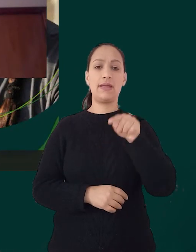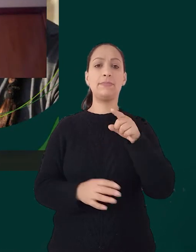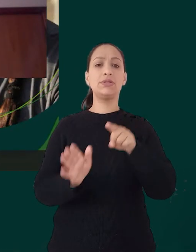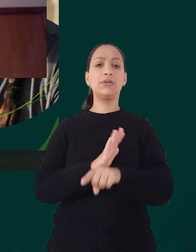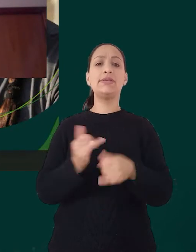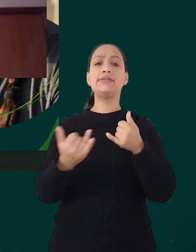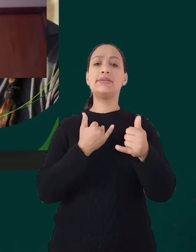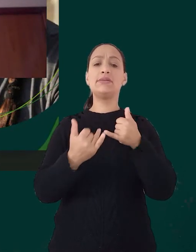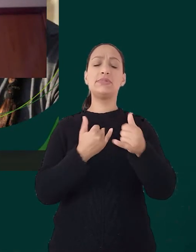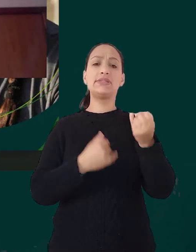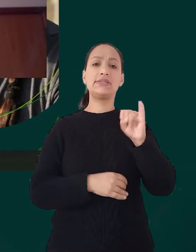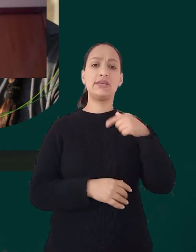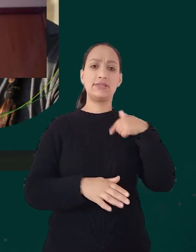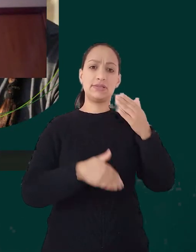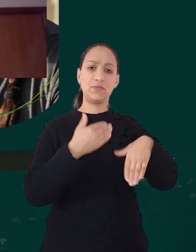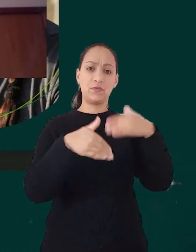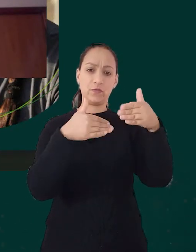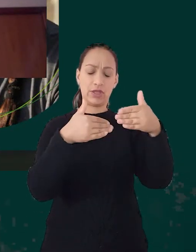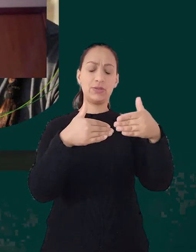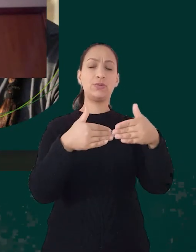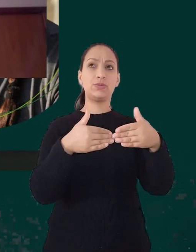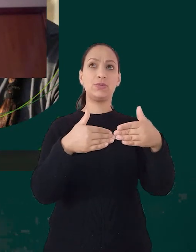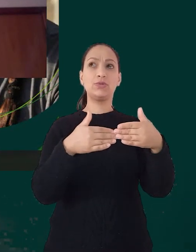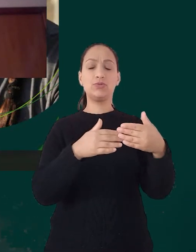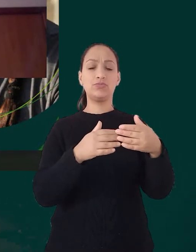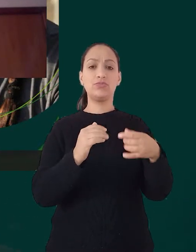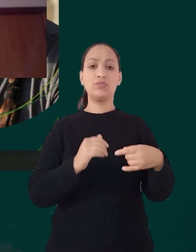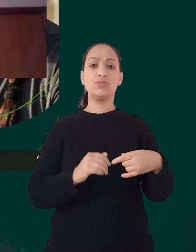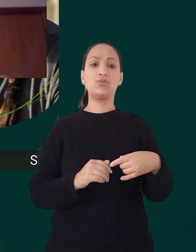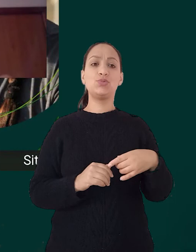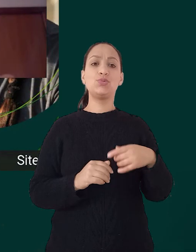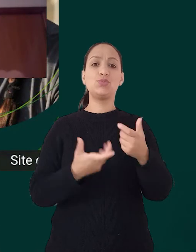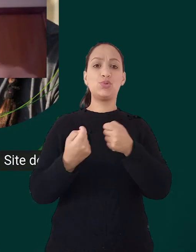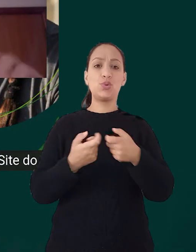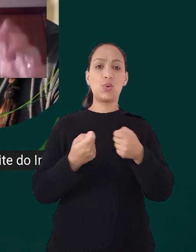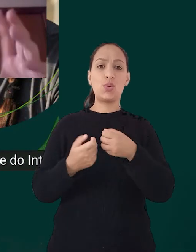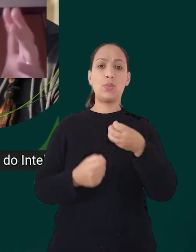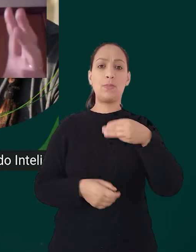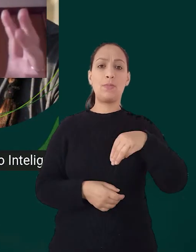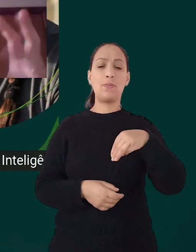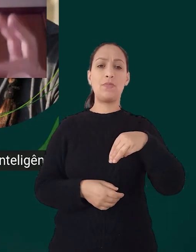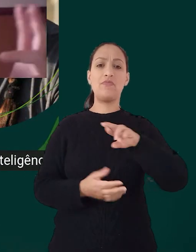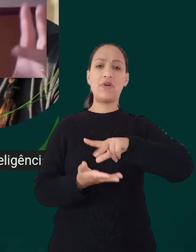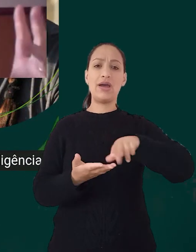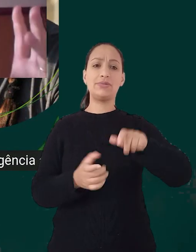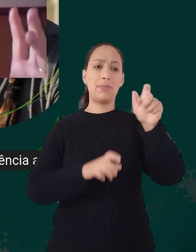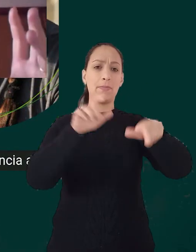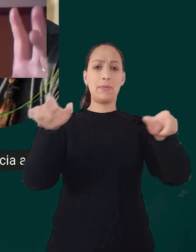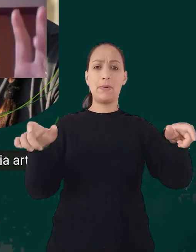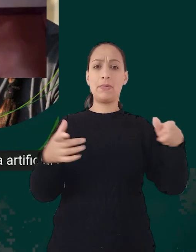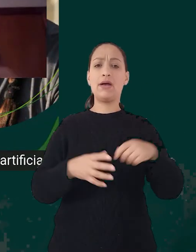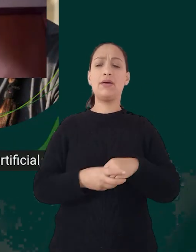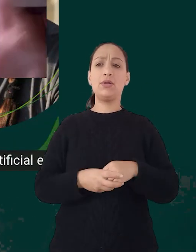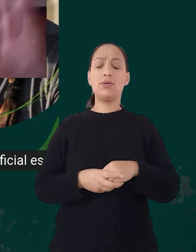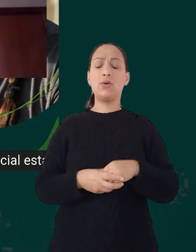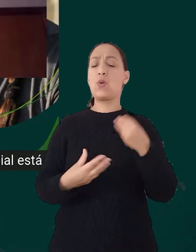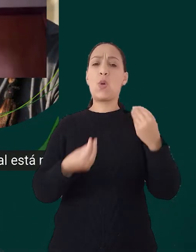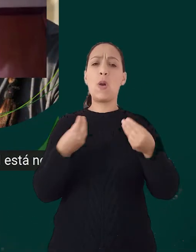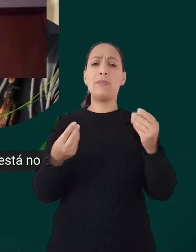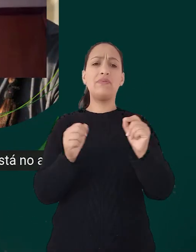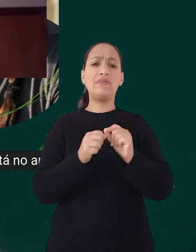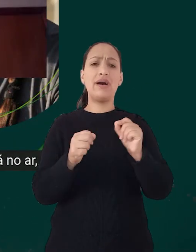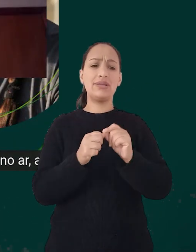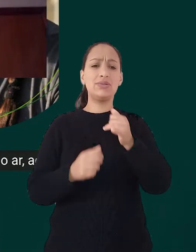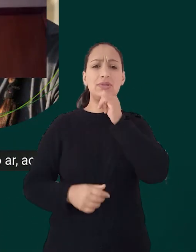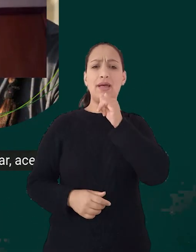exemplo, se ele está desenvolvendo um jogo, né, e ele é multiplayer, na parte de desenvolvimento, como é que eu vou